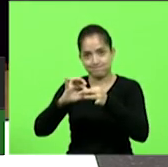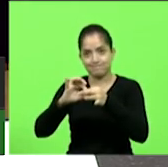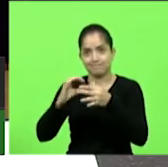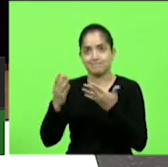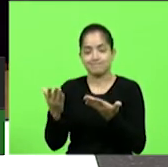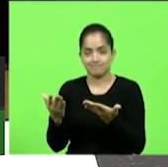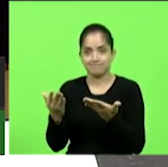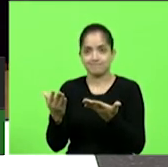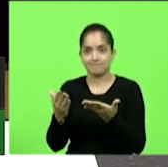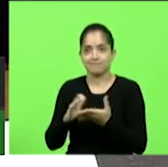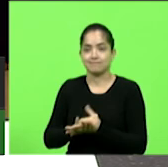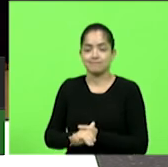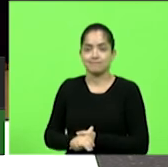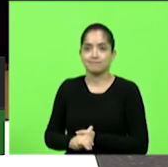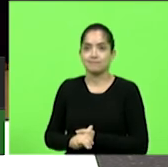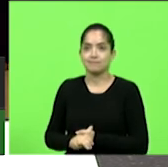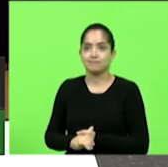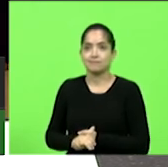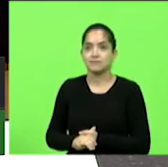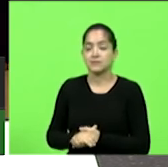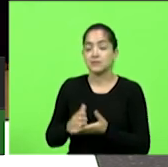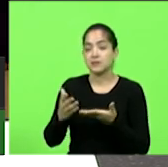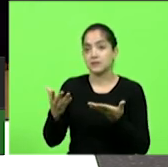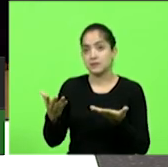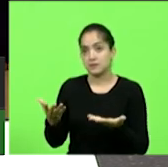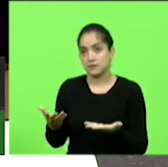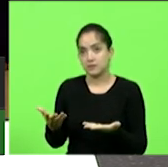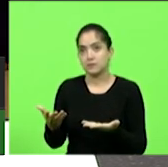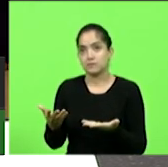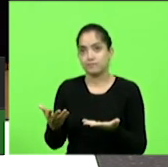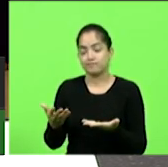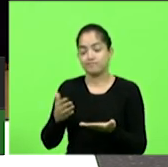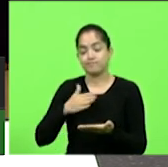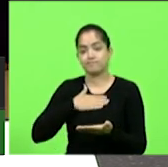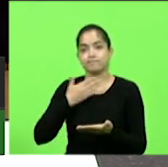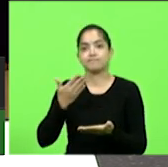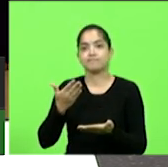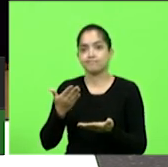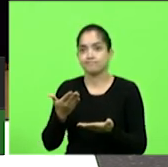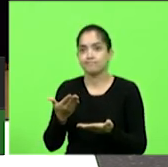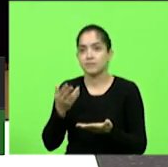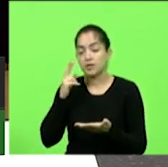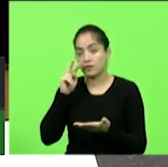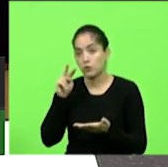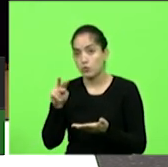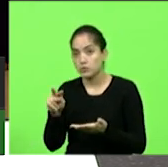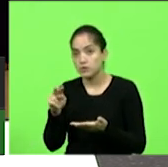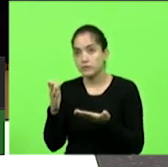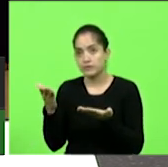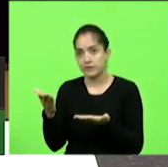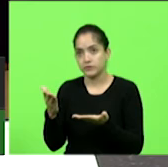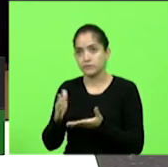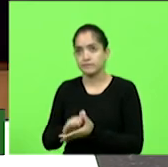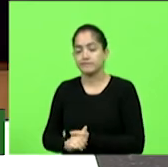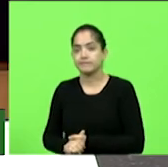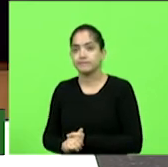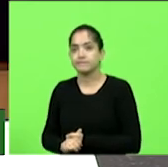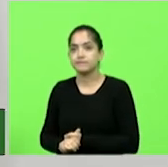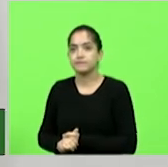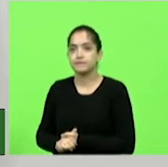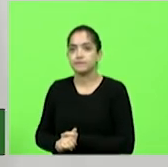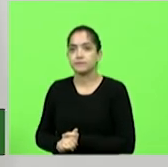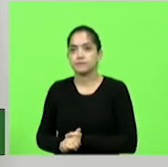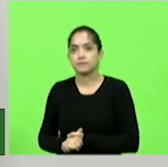duas partes. Então, realmente, é uma surpresa enorme quando eu vejo uma cena como essa. Uma pena.